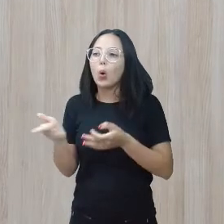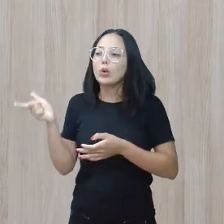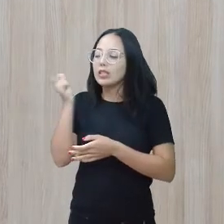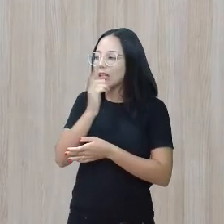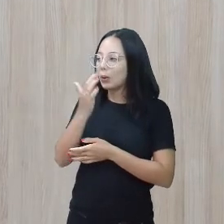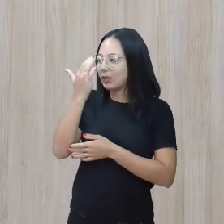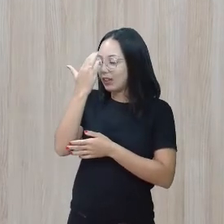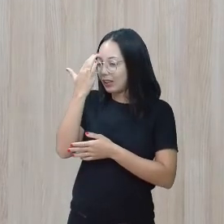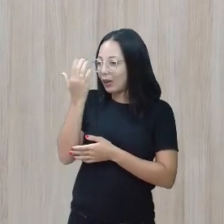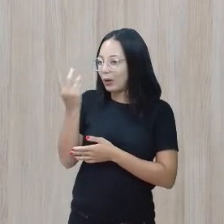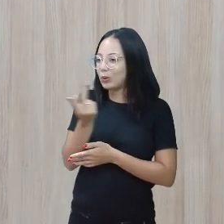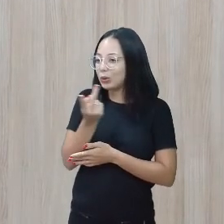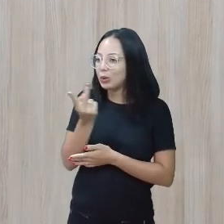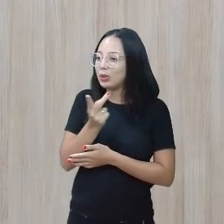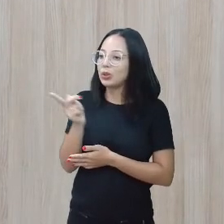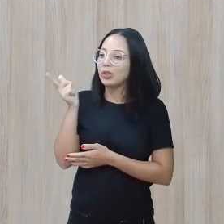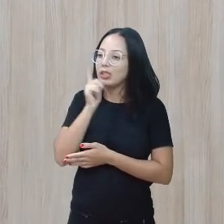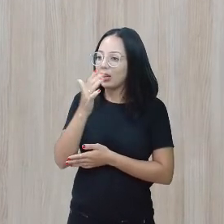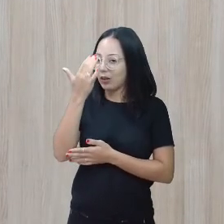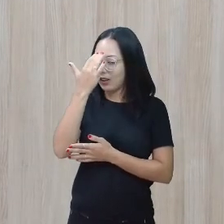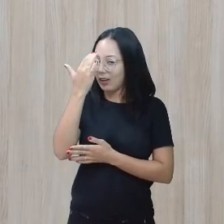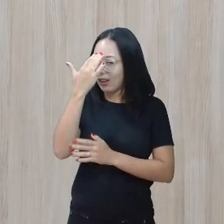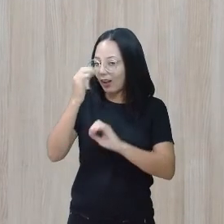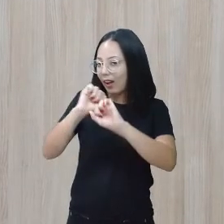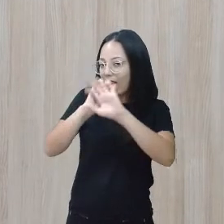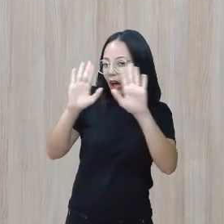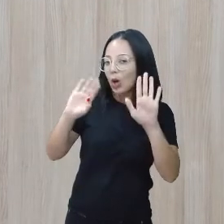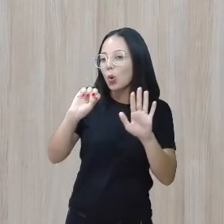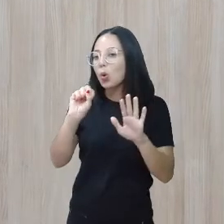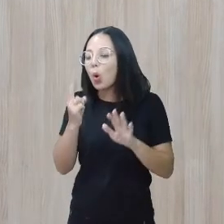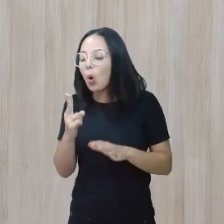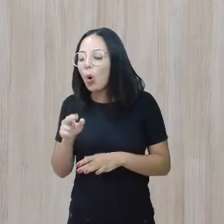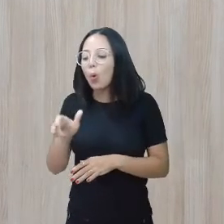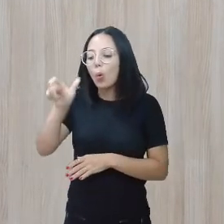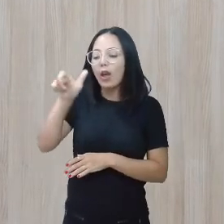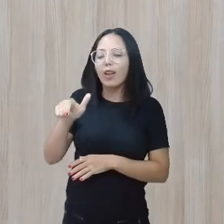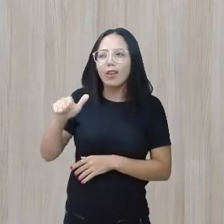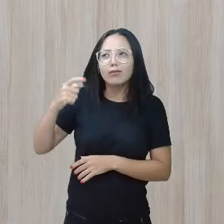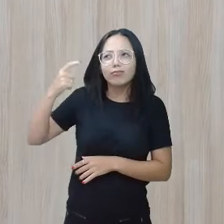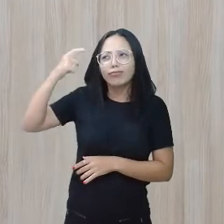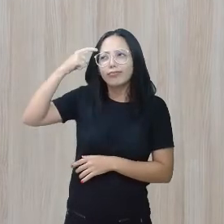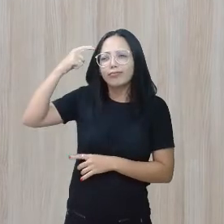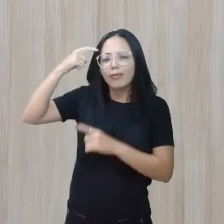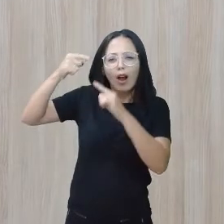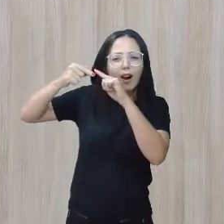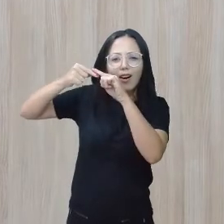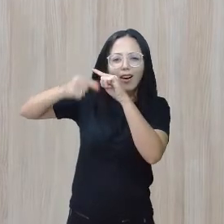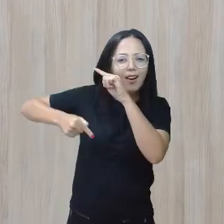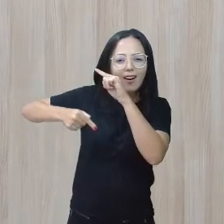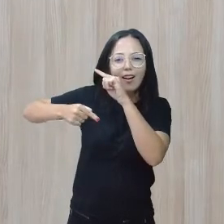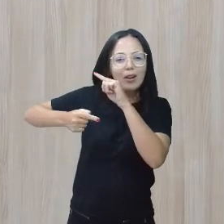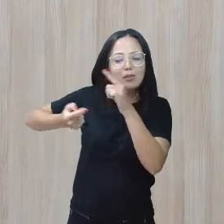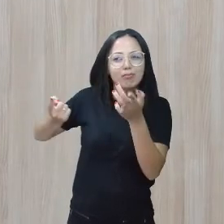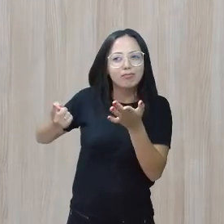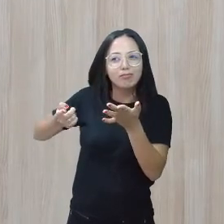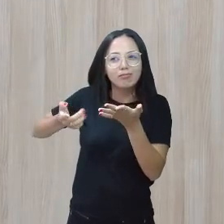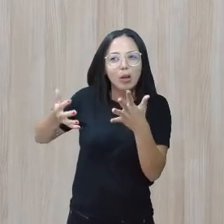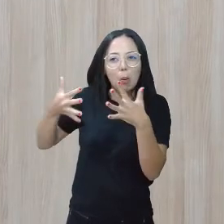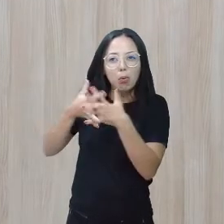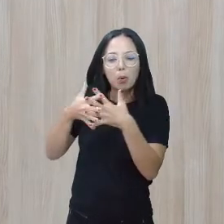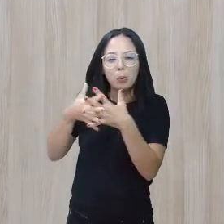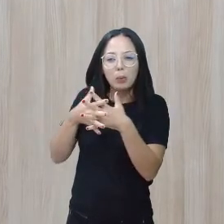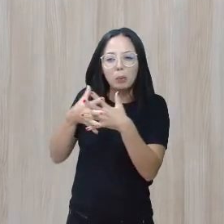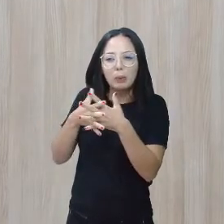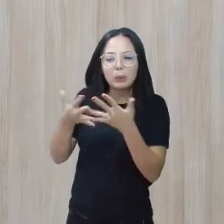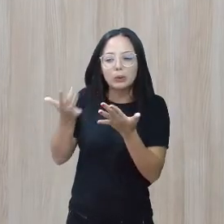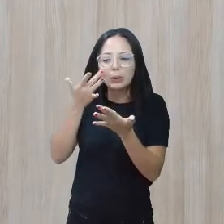compreender exatamente o que é que João estava querendo dizer? Ou o Antônio viajou na maionese aí, ficou todo